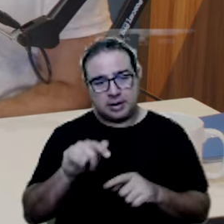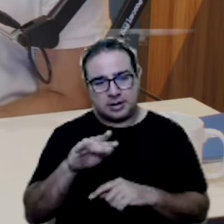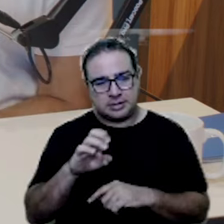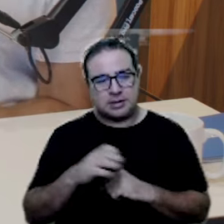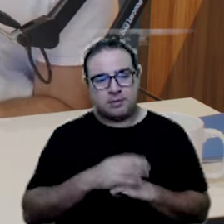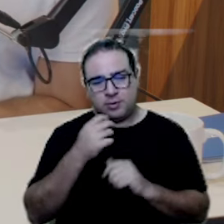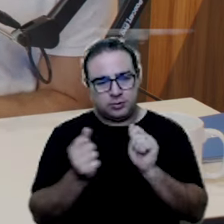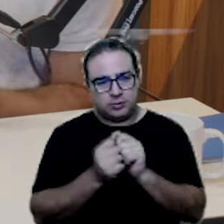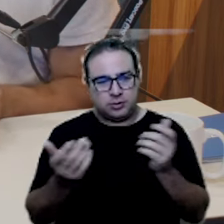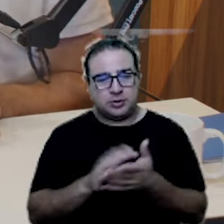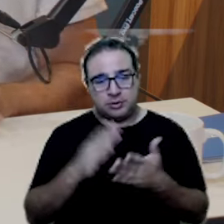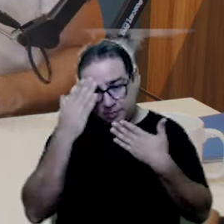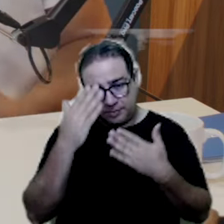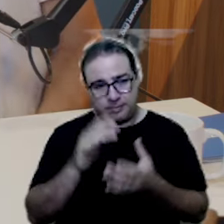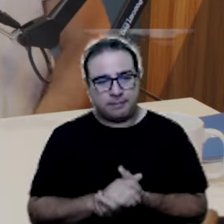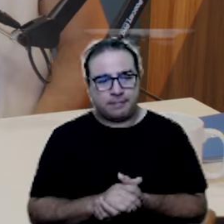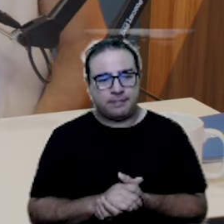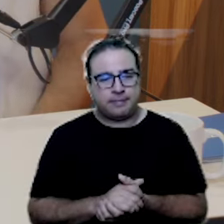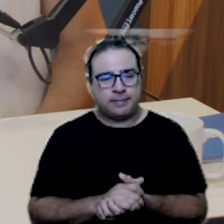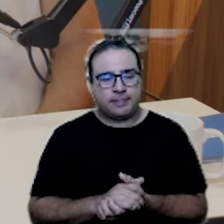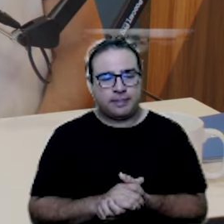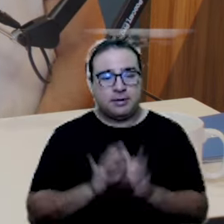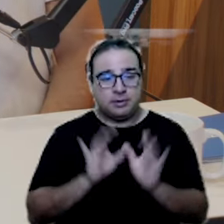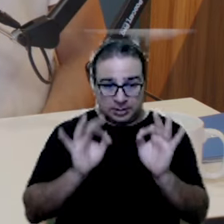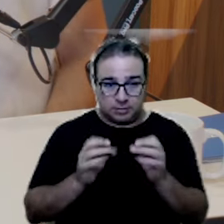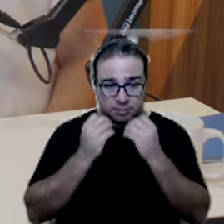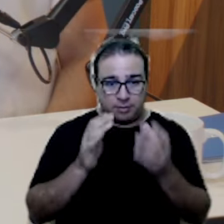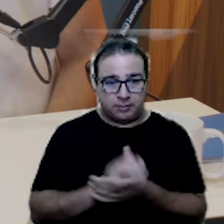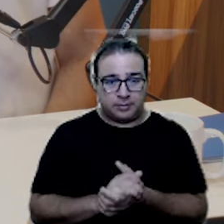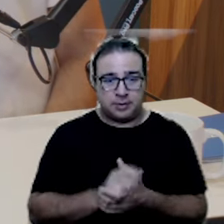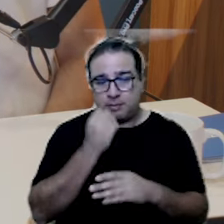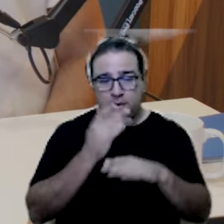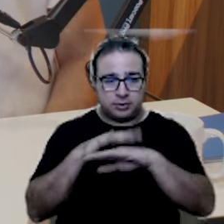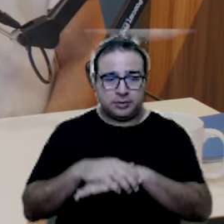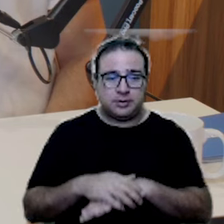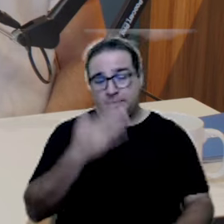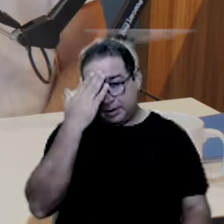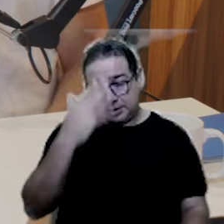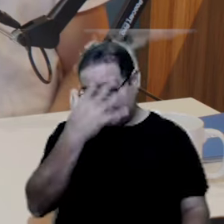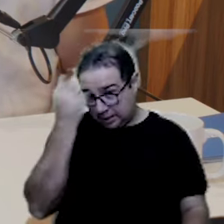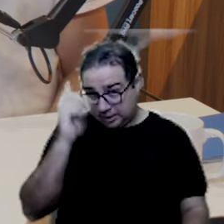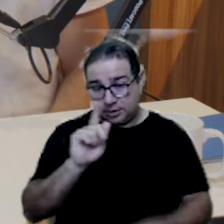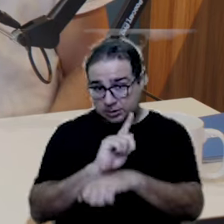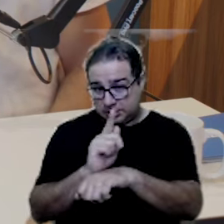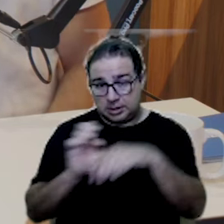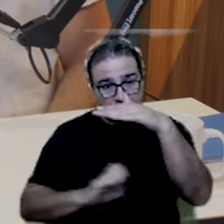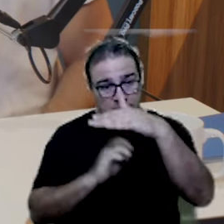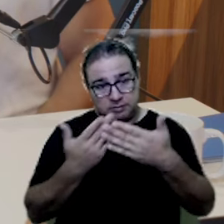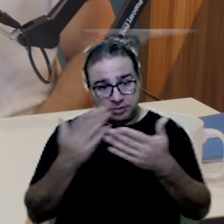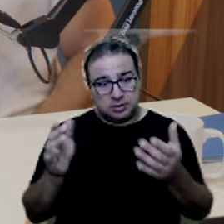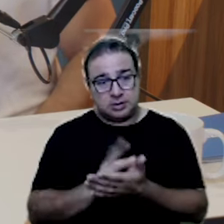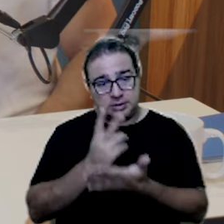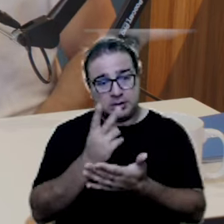também a Graciele com a gente aqui hoje muito obrigado imagina e é isso pessoal uma boa noite obrigada não esqueçam da gestão da